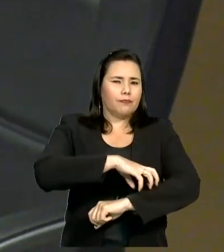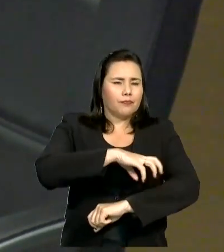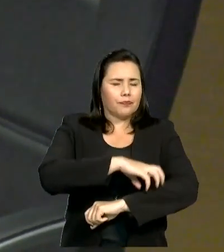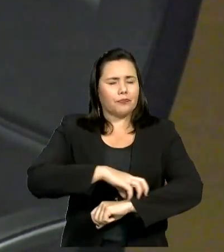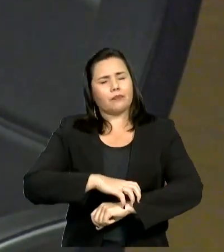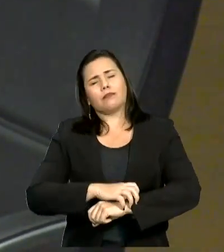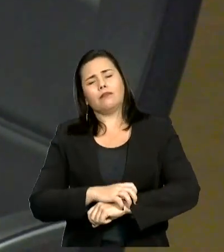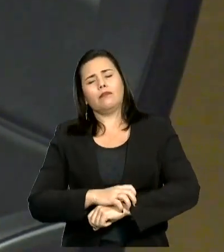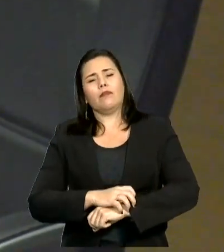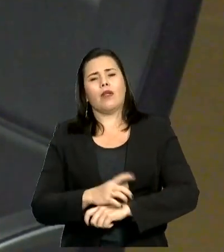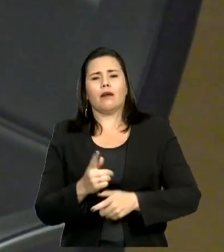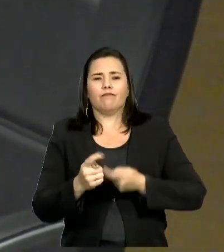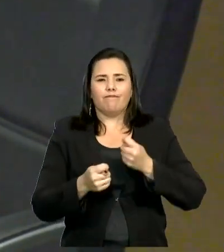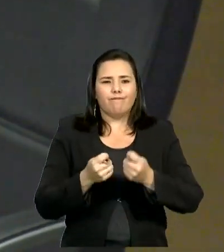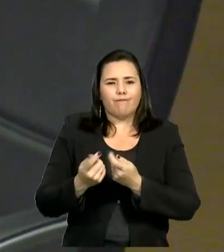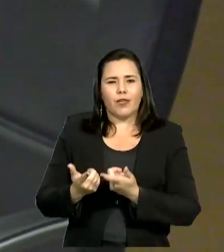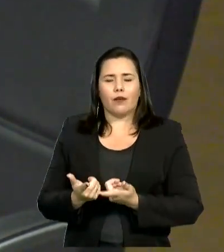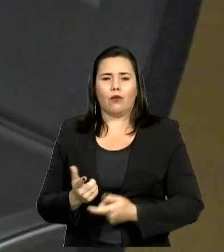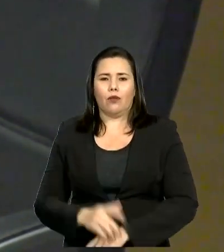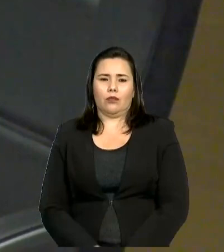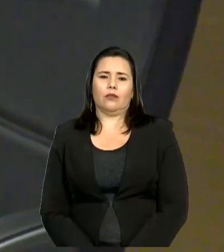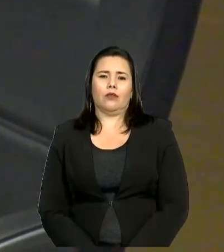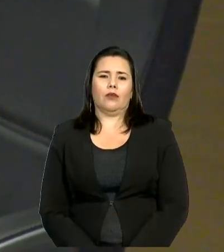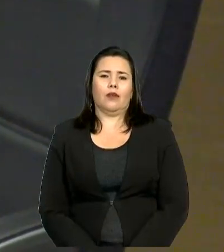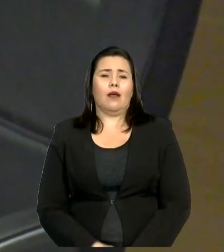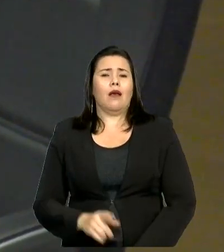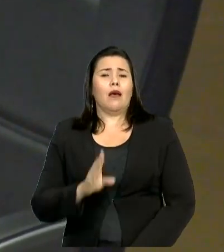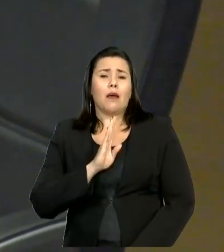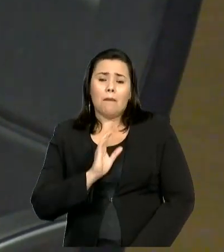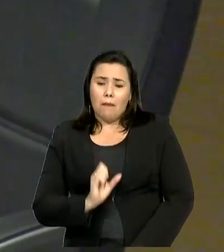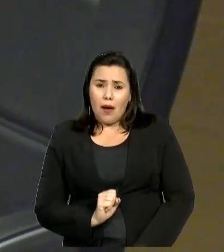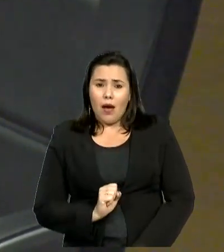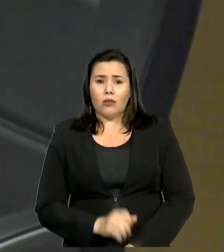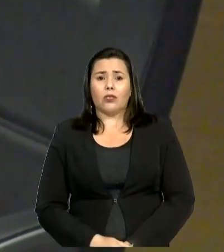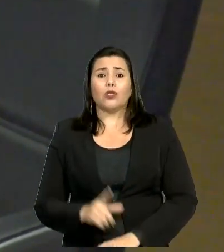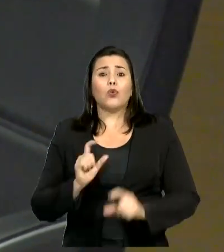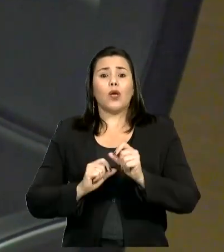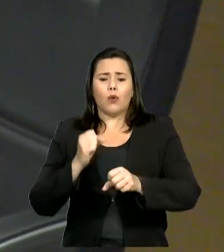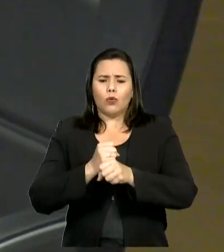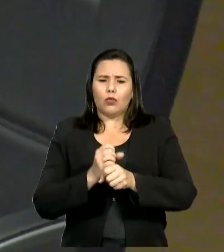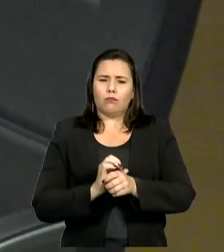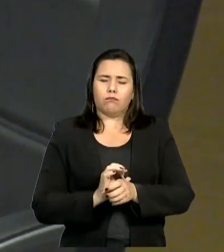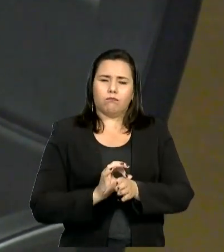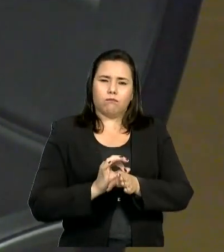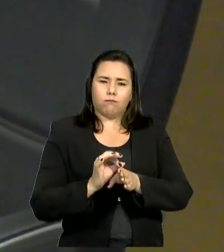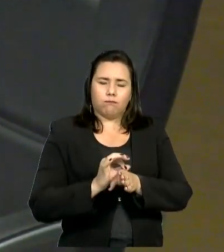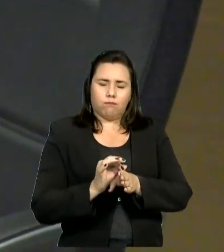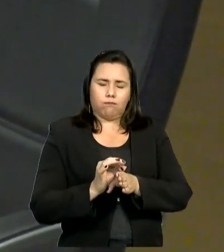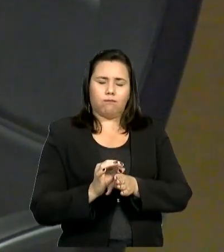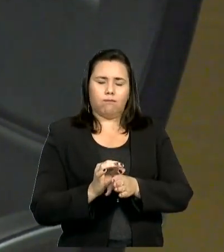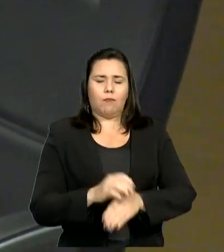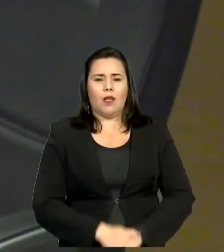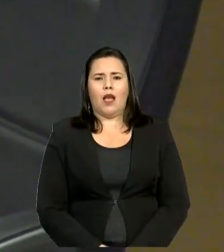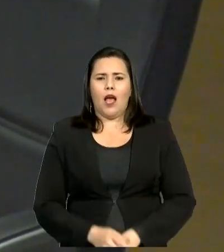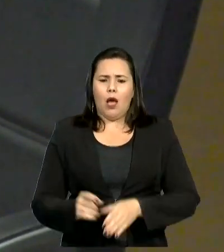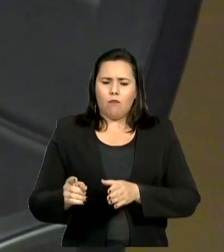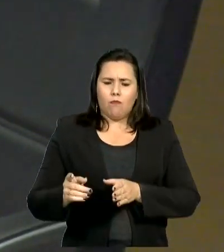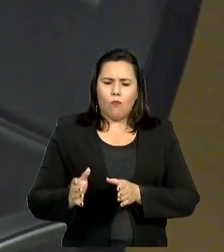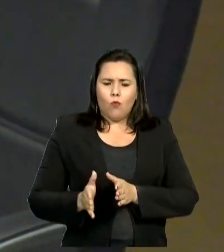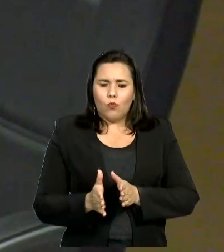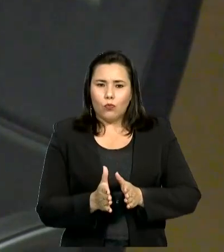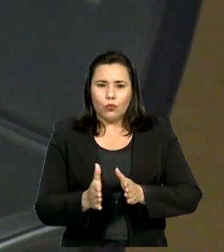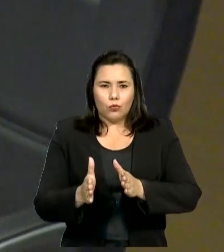a mais de 200 quilômetros. É uma estrada dentro do município de Balsas, que é o maior